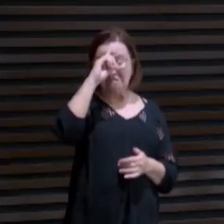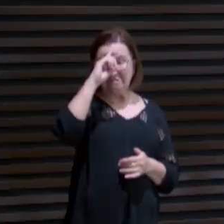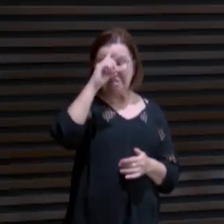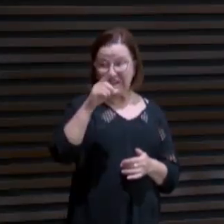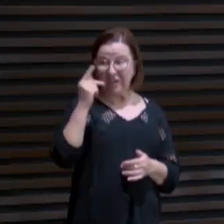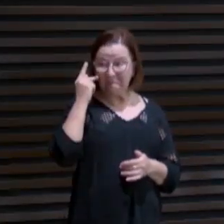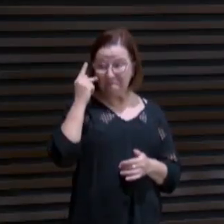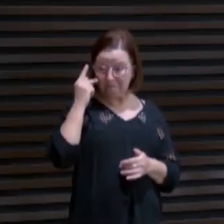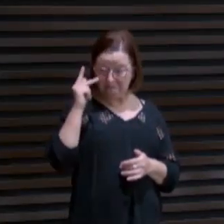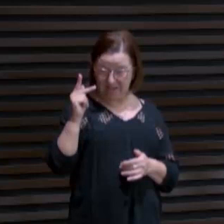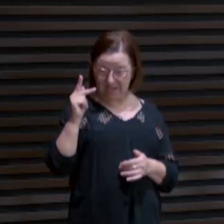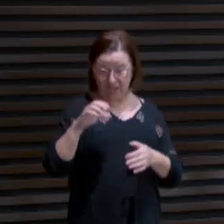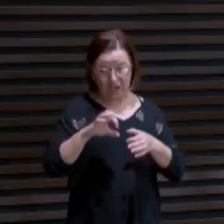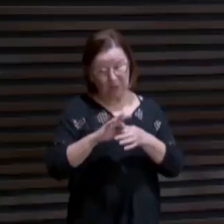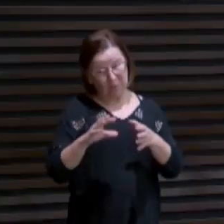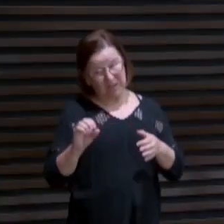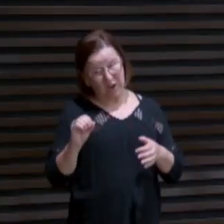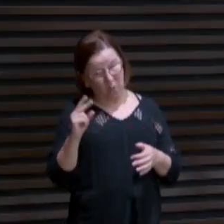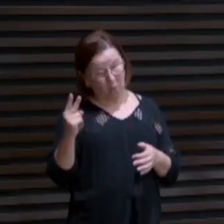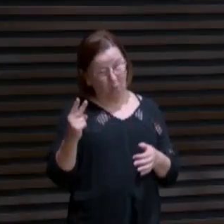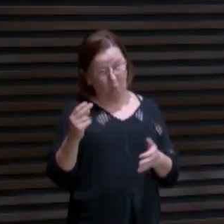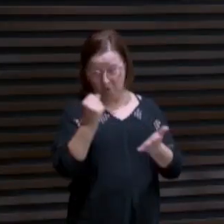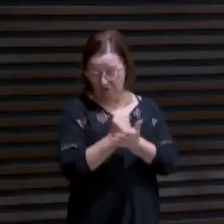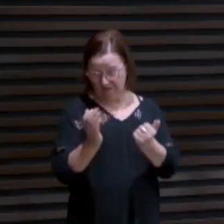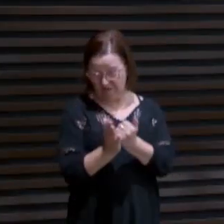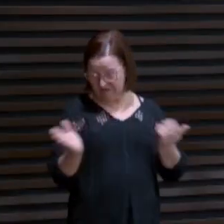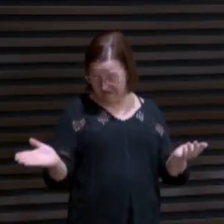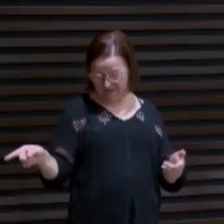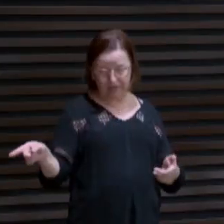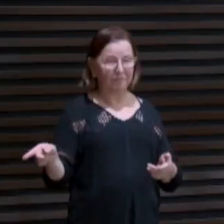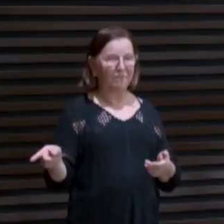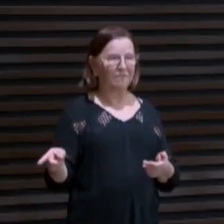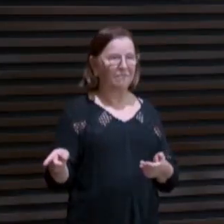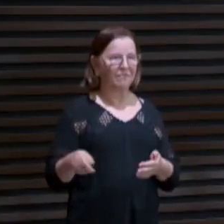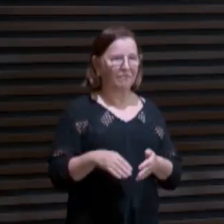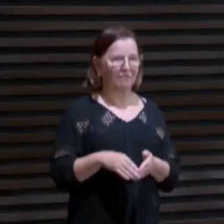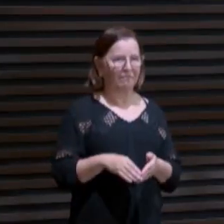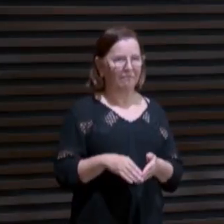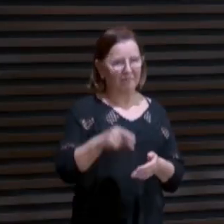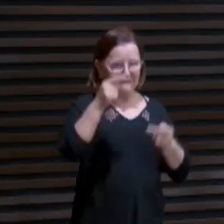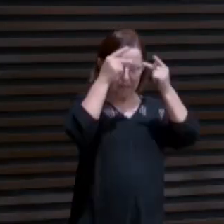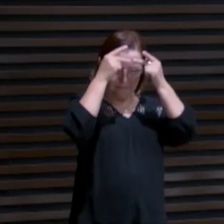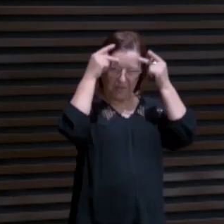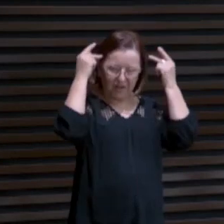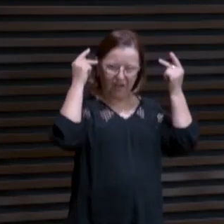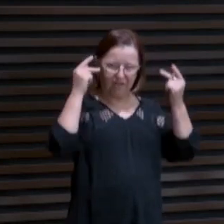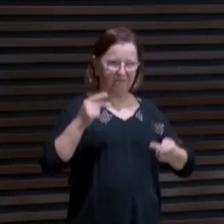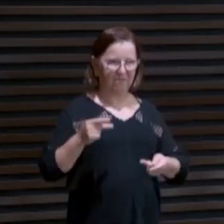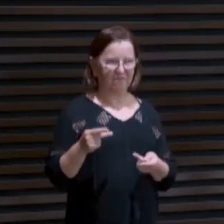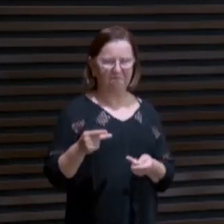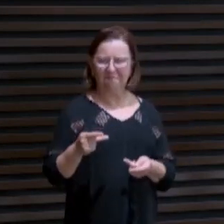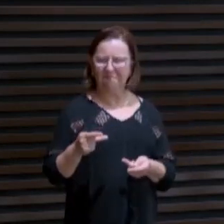para te crucificar? Pilatos aqui agora diz assim: espera aí, o que você pensa que